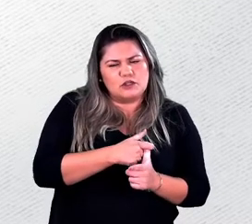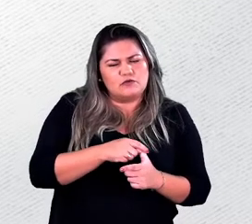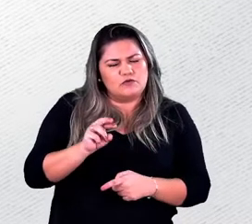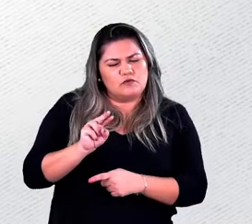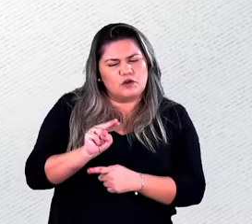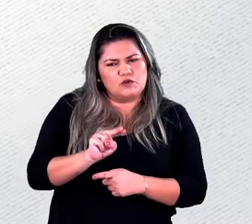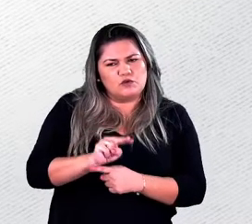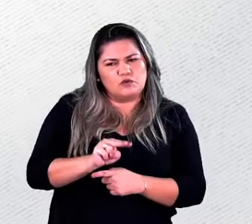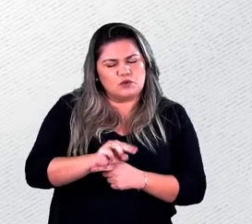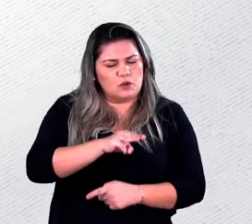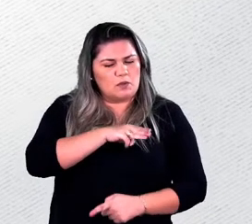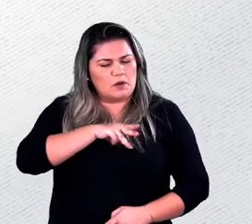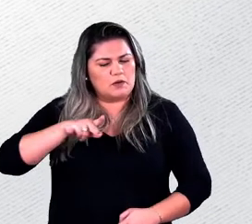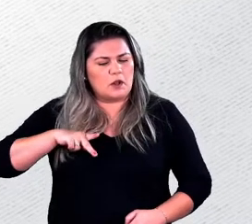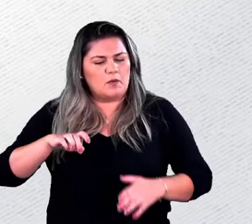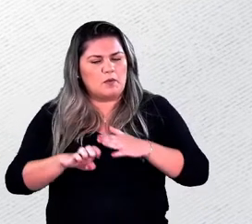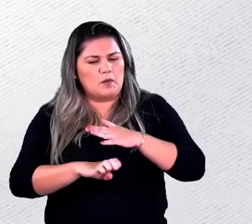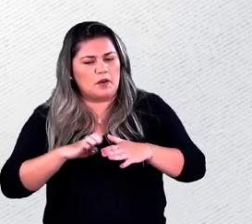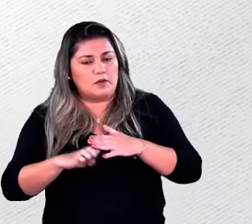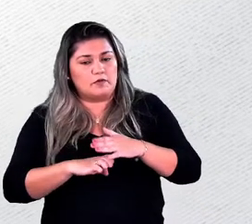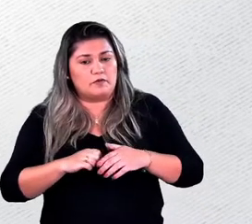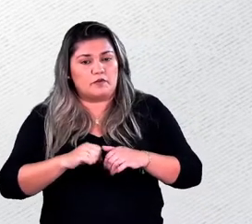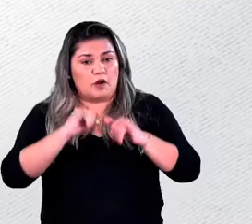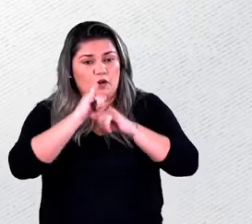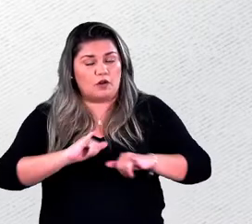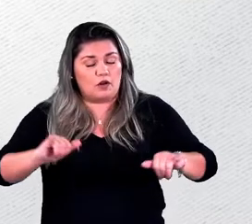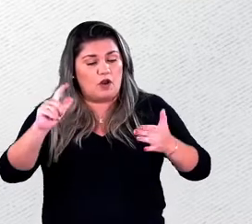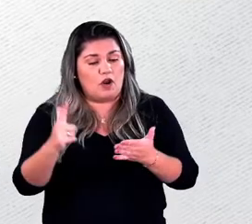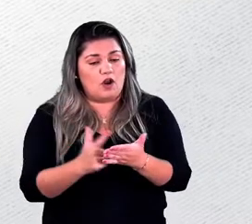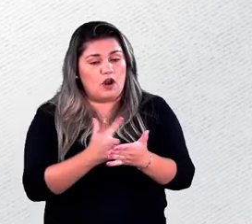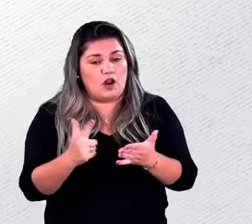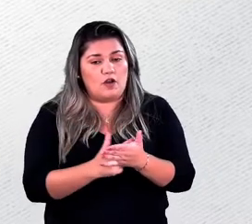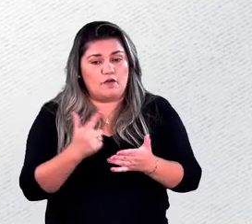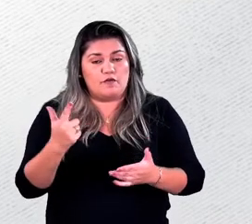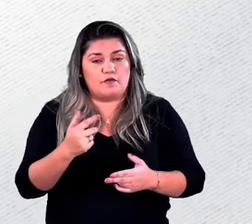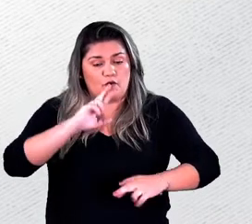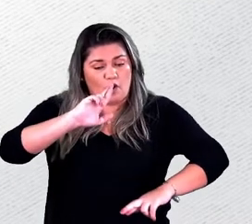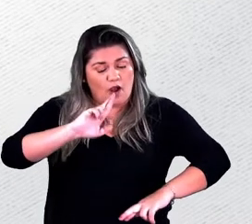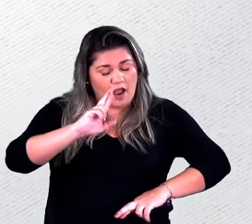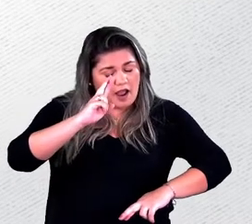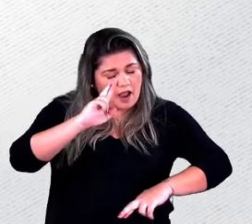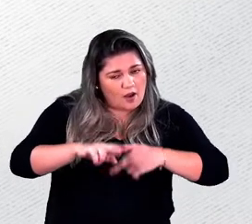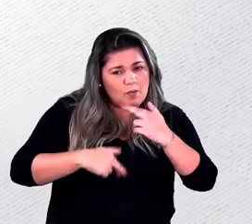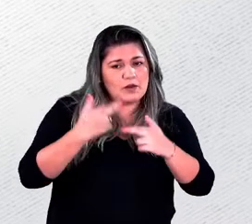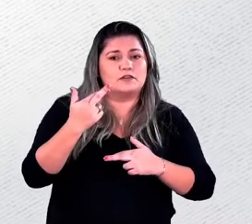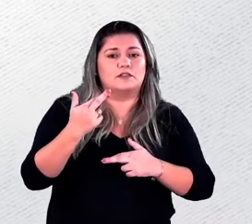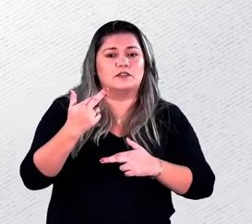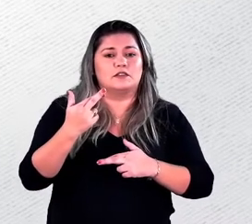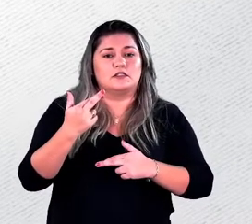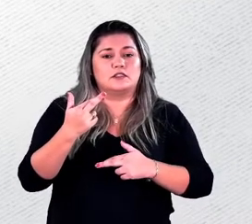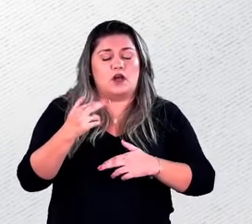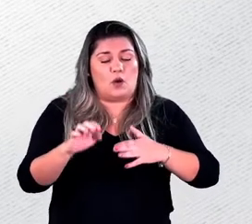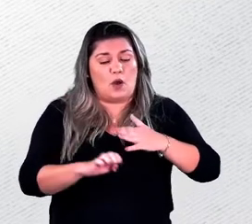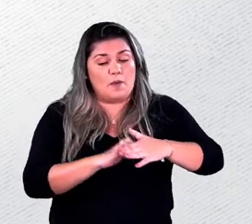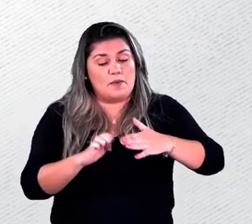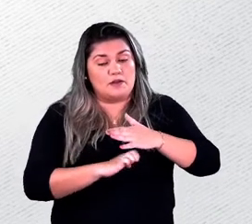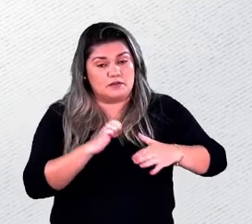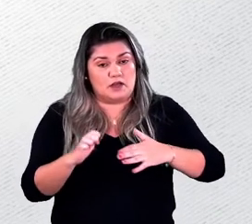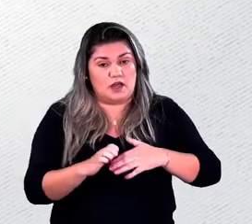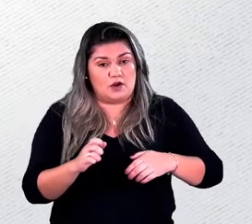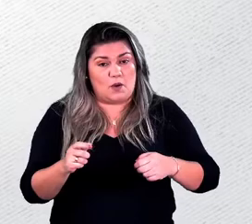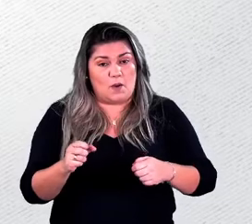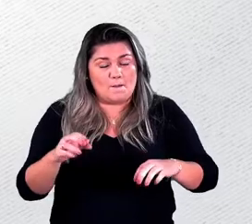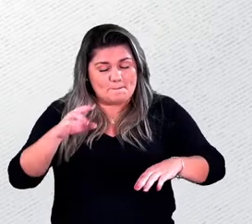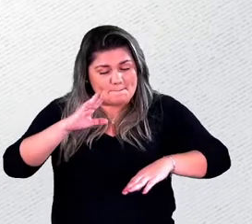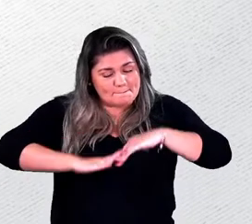do Ministério Público com lançamento do livro recuperação empresarial e falência aspectos práticos este